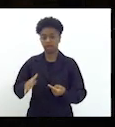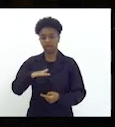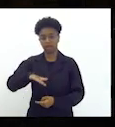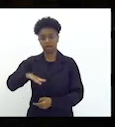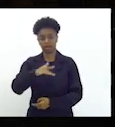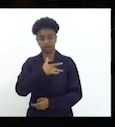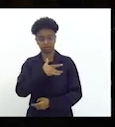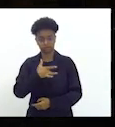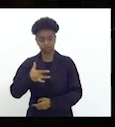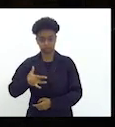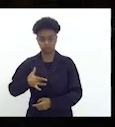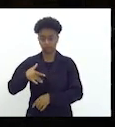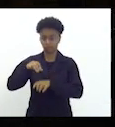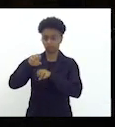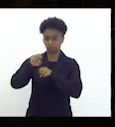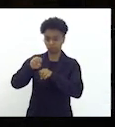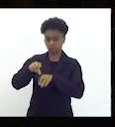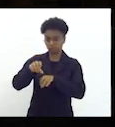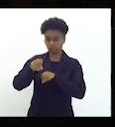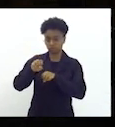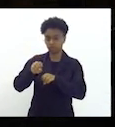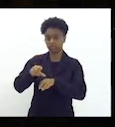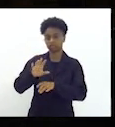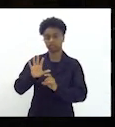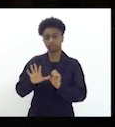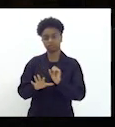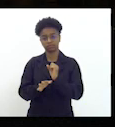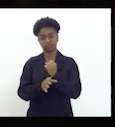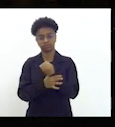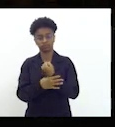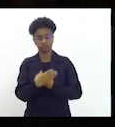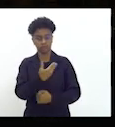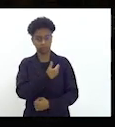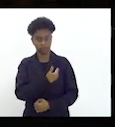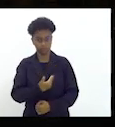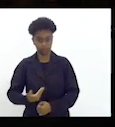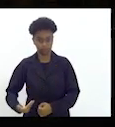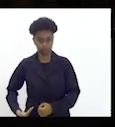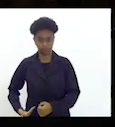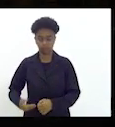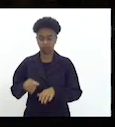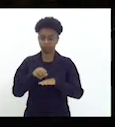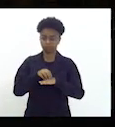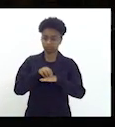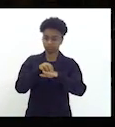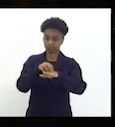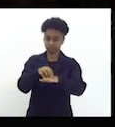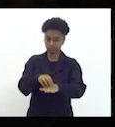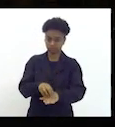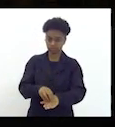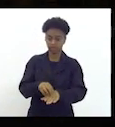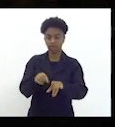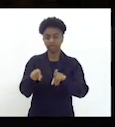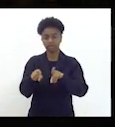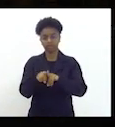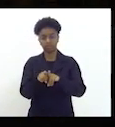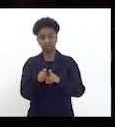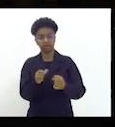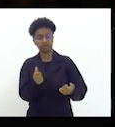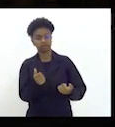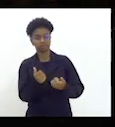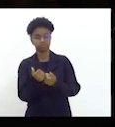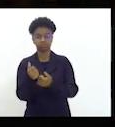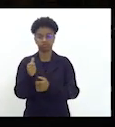de Educação de segurança pública de transporte de assistência